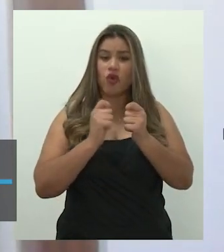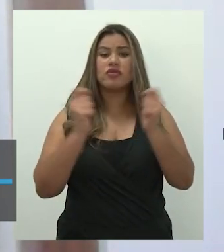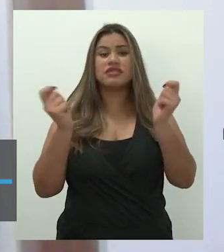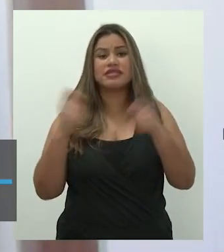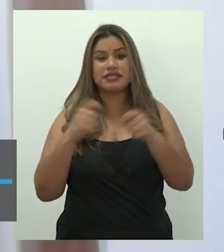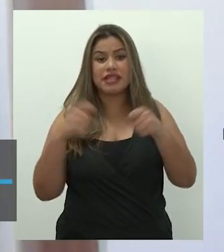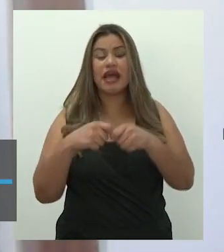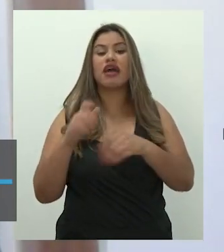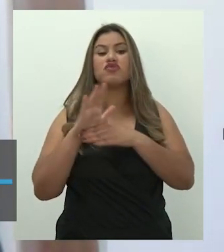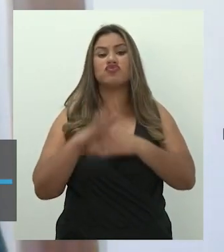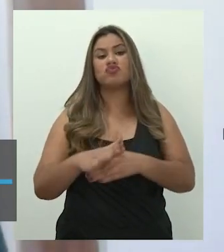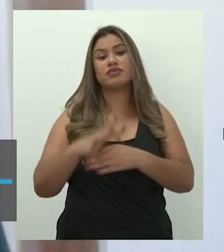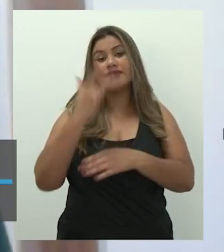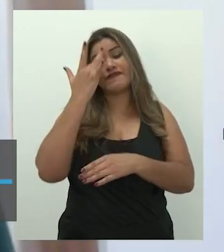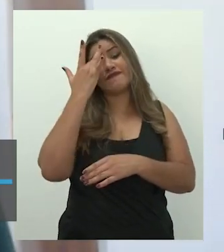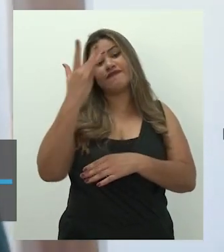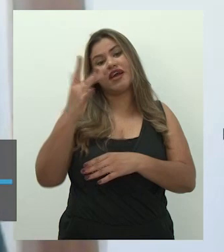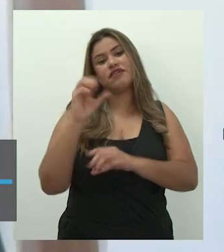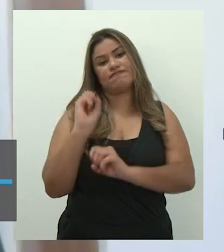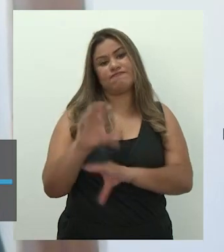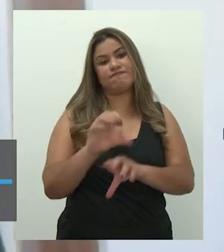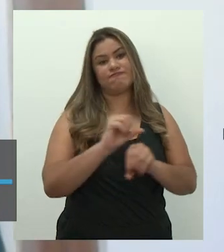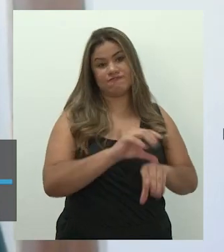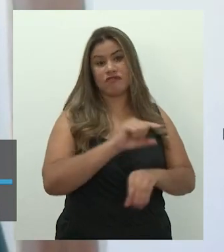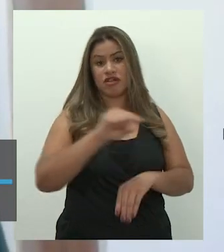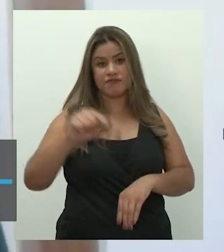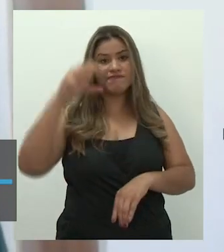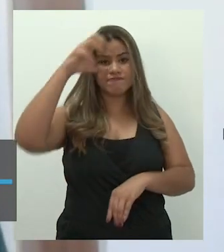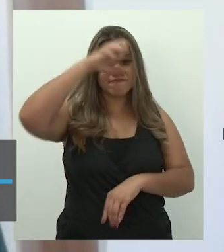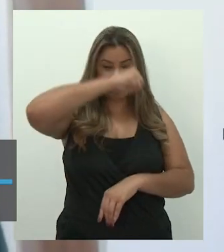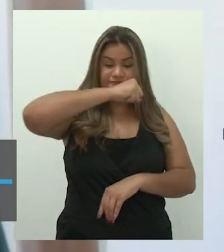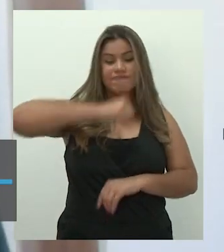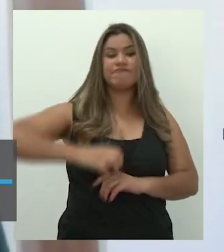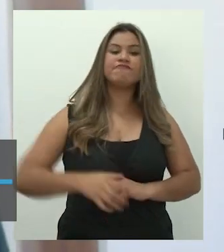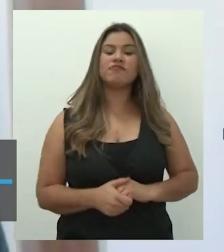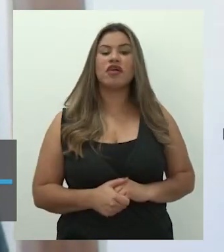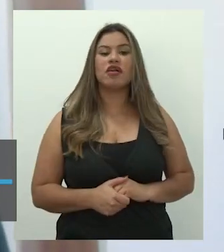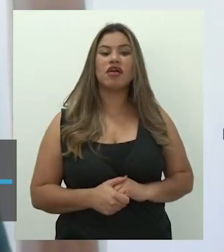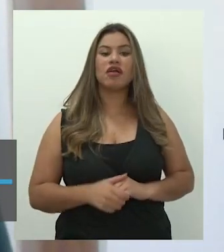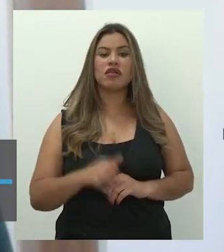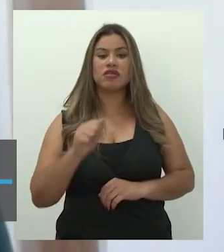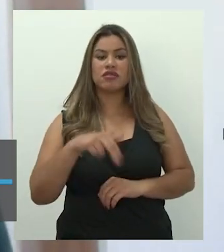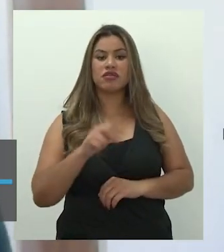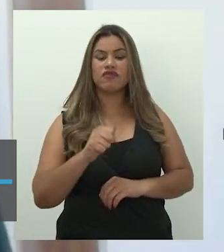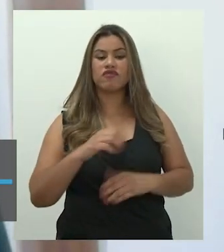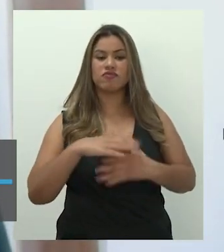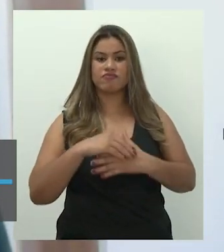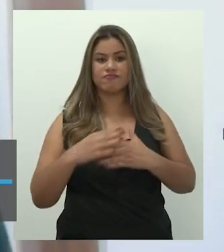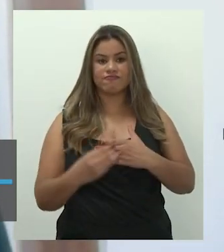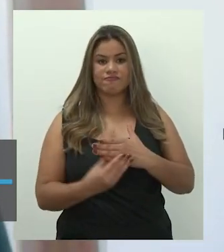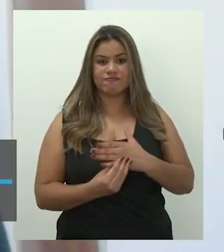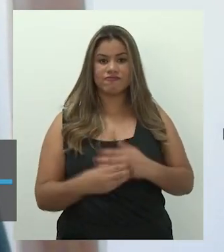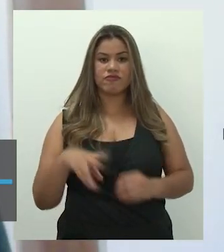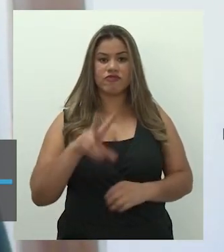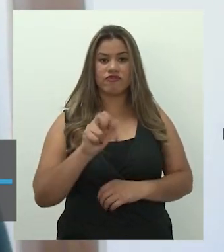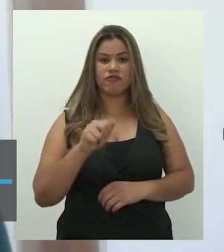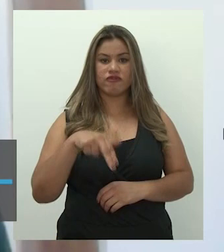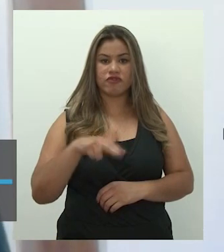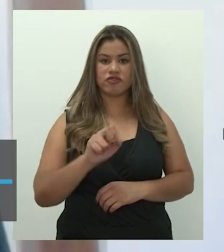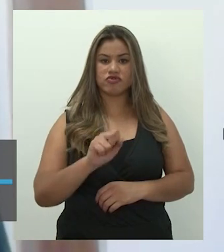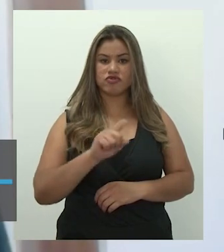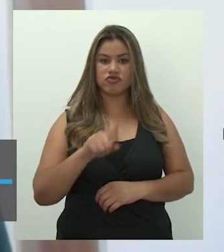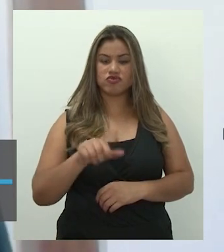o aprendizado. E aí nós temos assim, Ana Paula falou material concreto, a professora Vanusa, material